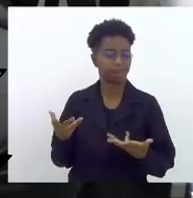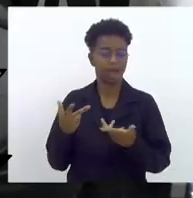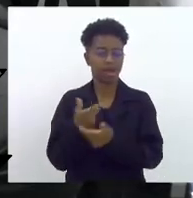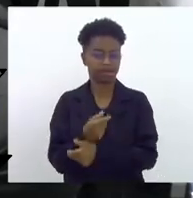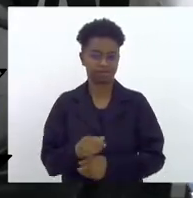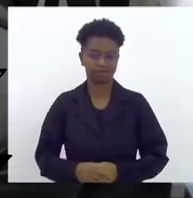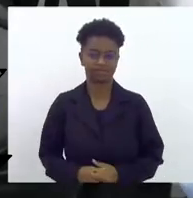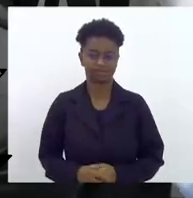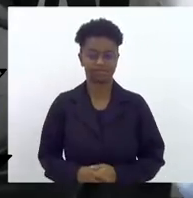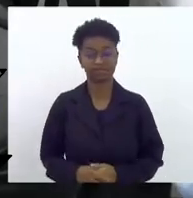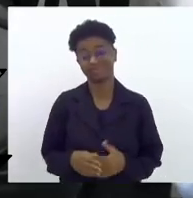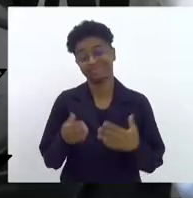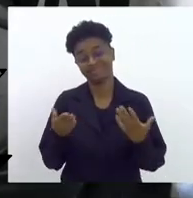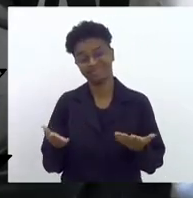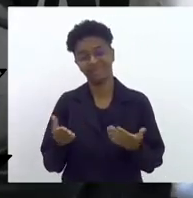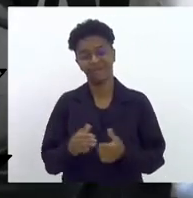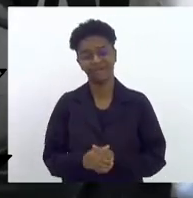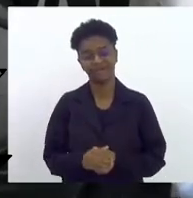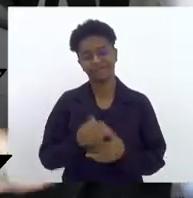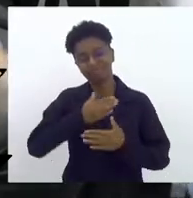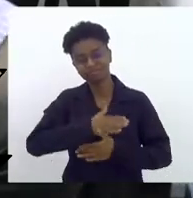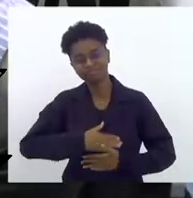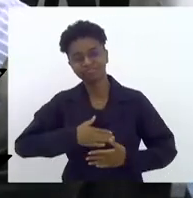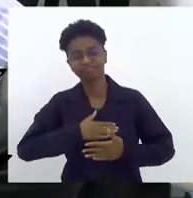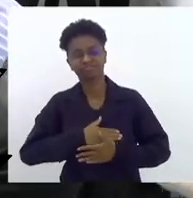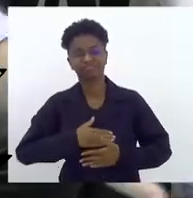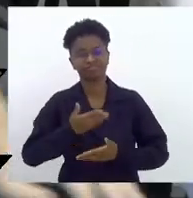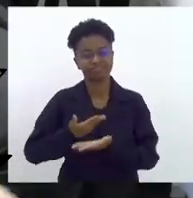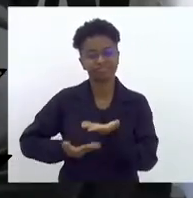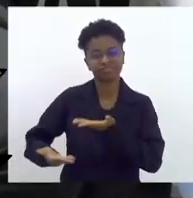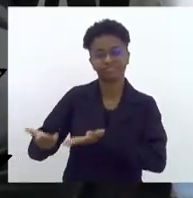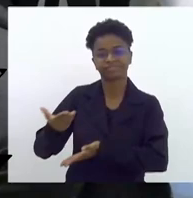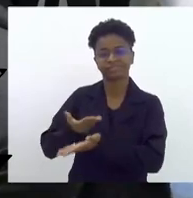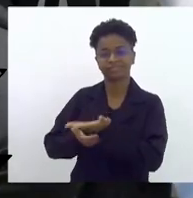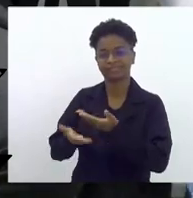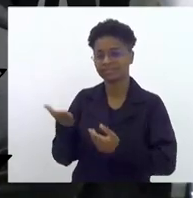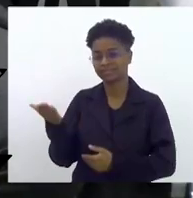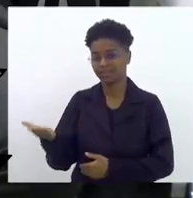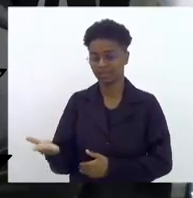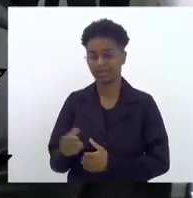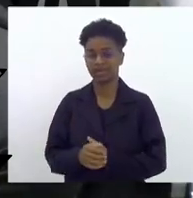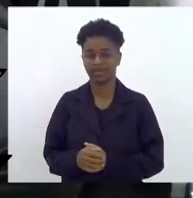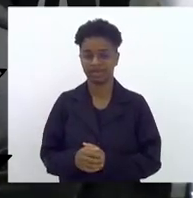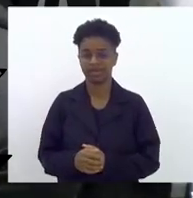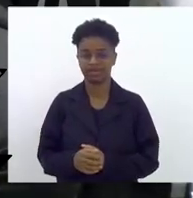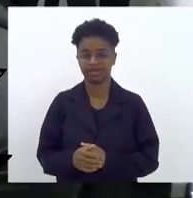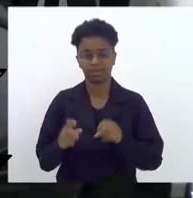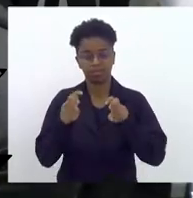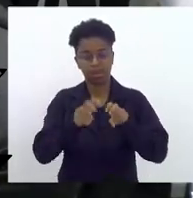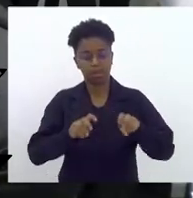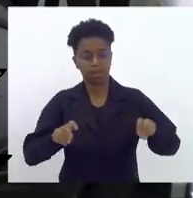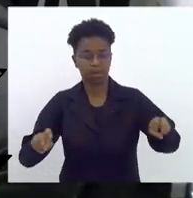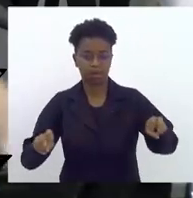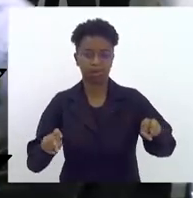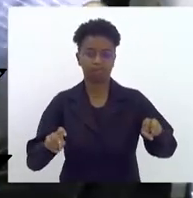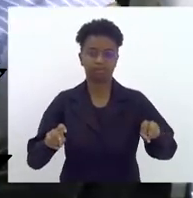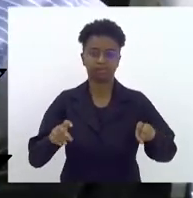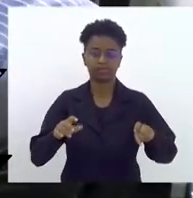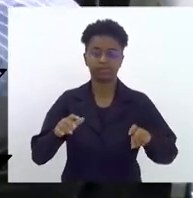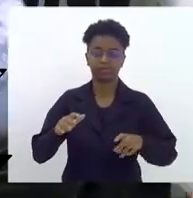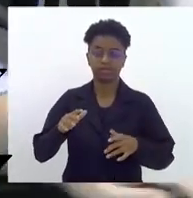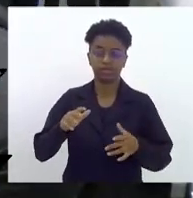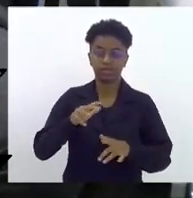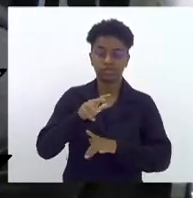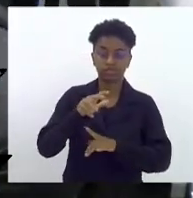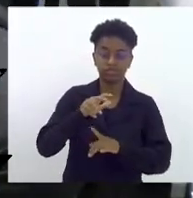deputado Carlos de mim então uma honra partilhar com ele aqui dessa dessa bancada ecossocialista